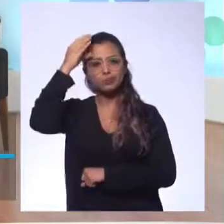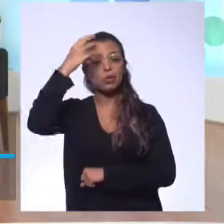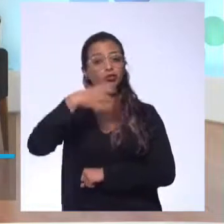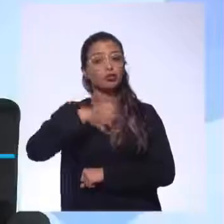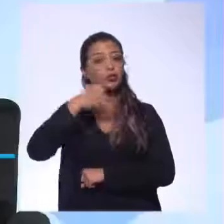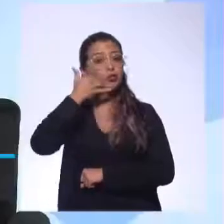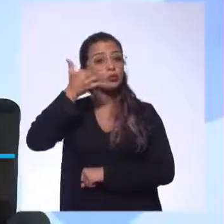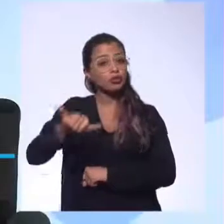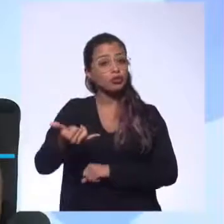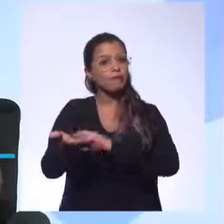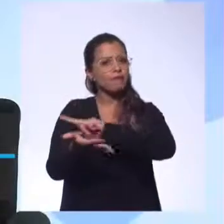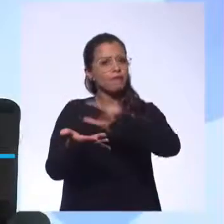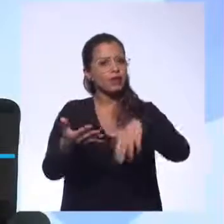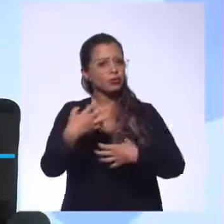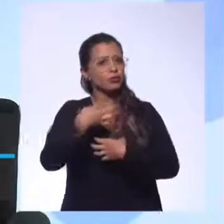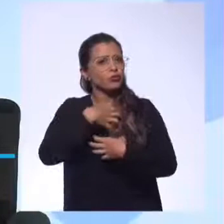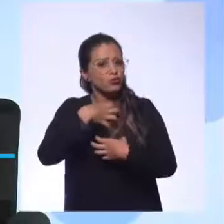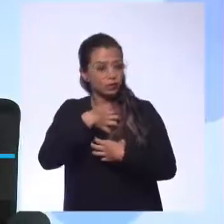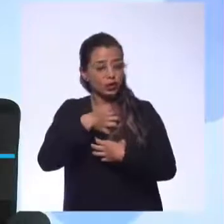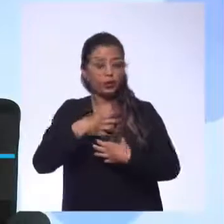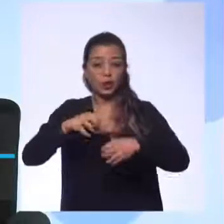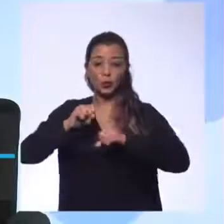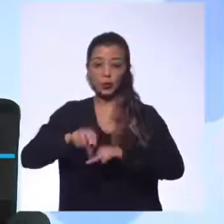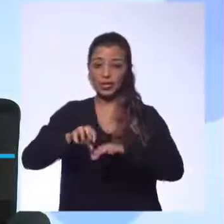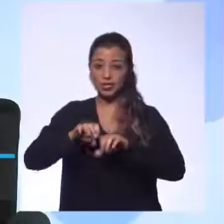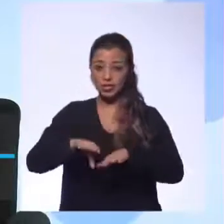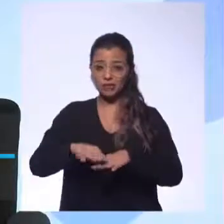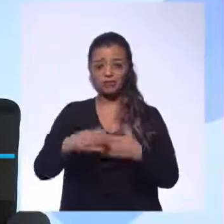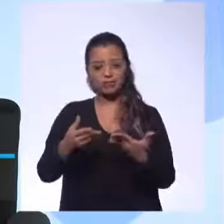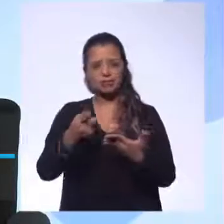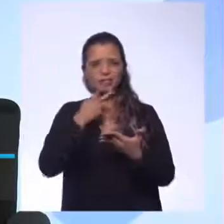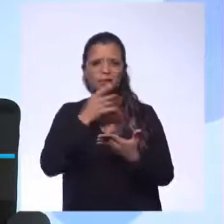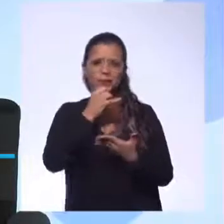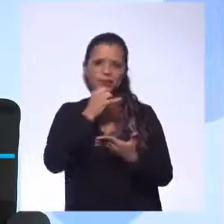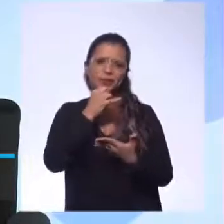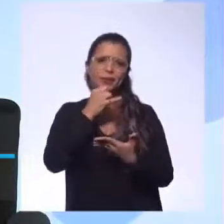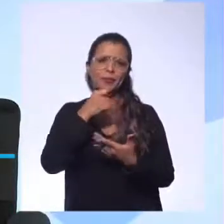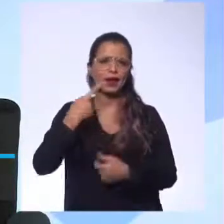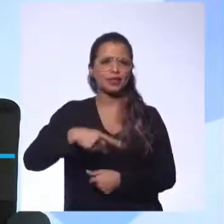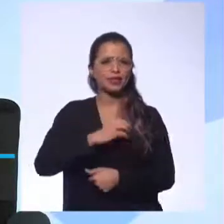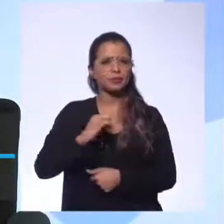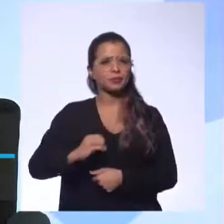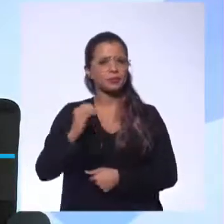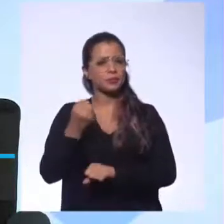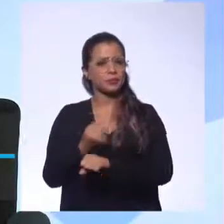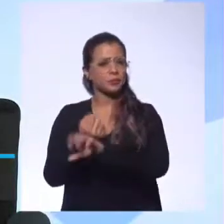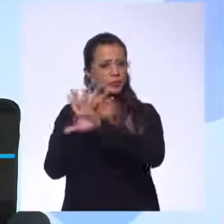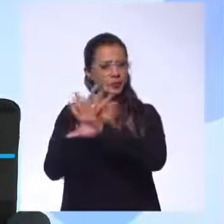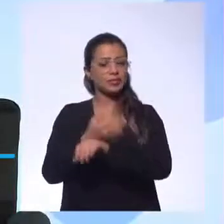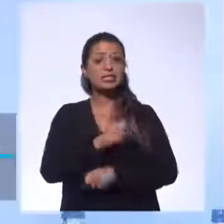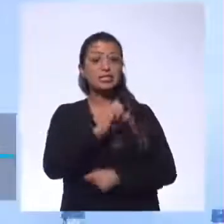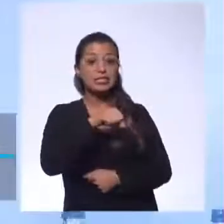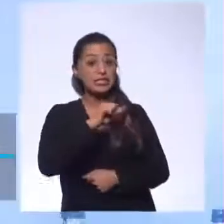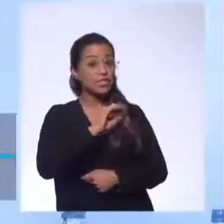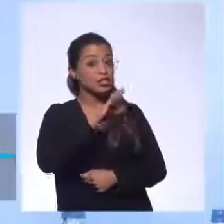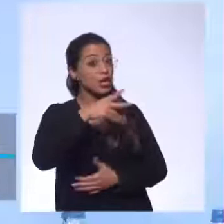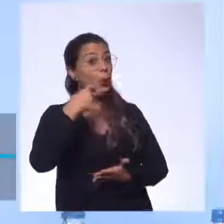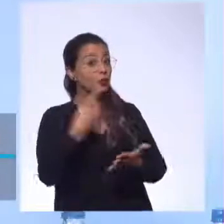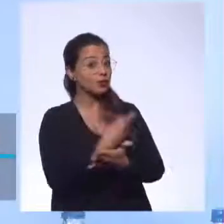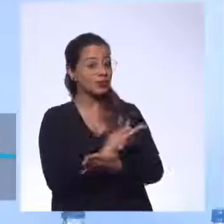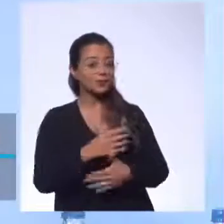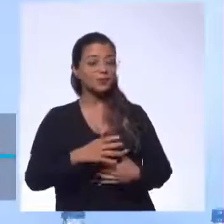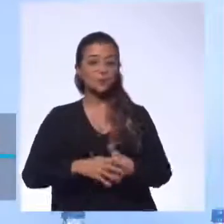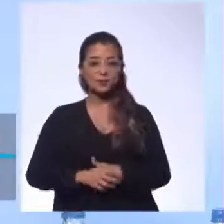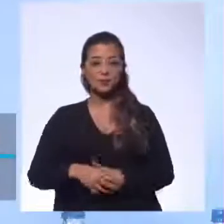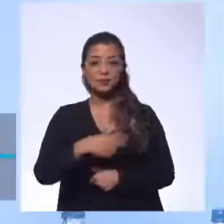celular das maneiras educativas. Então está falando, né, das aulas aqui Sim, online. ele inclusive fala que já está acontecendo. Exatamente. Né? A aluna Ele